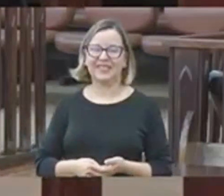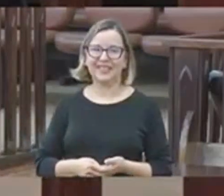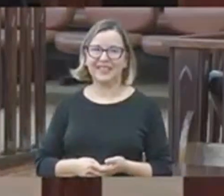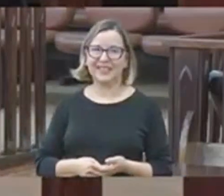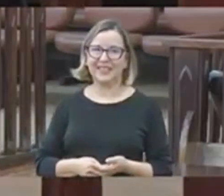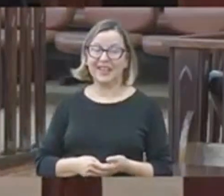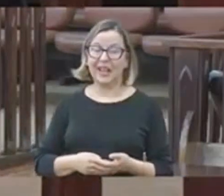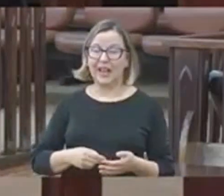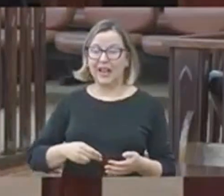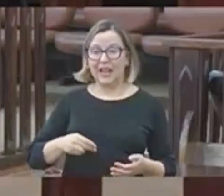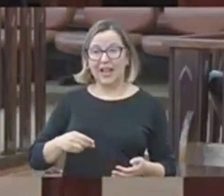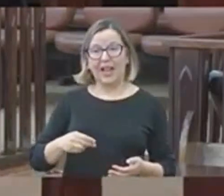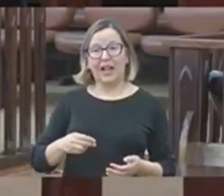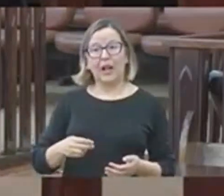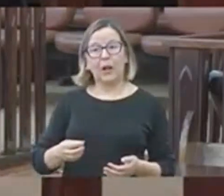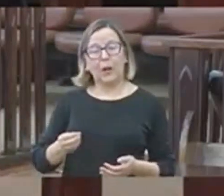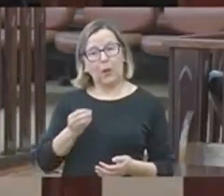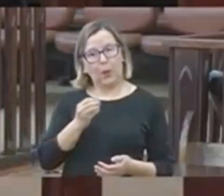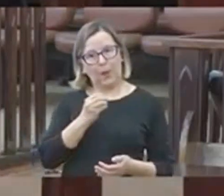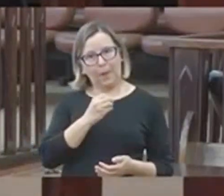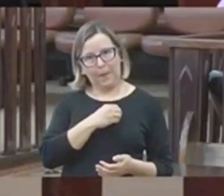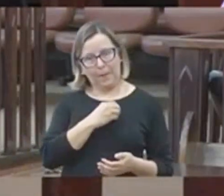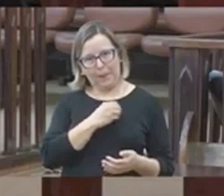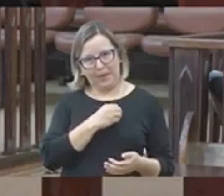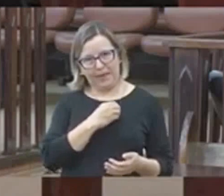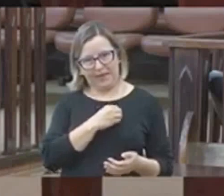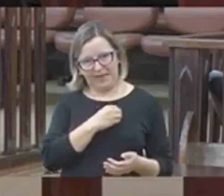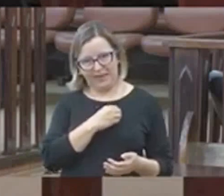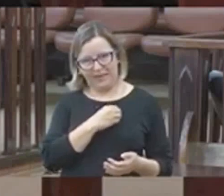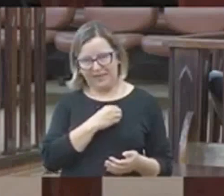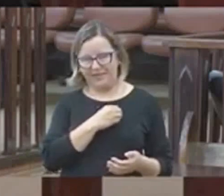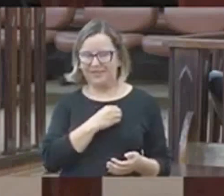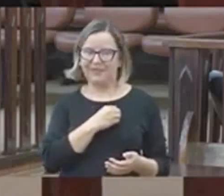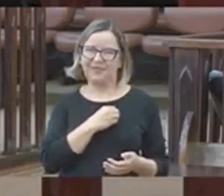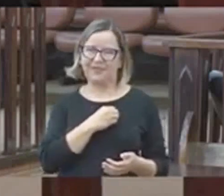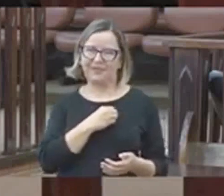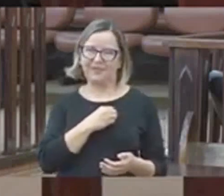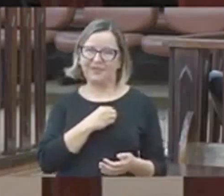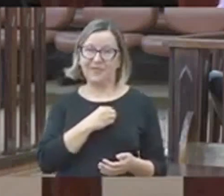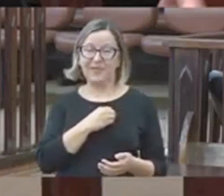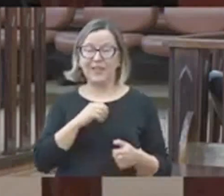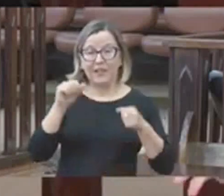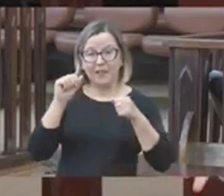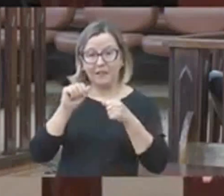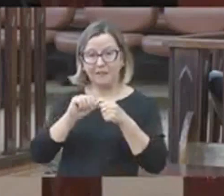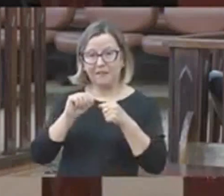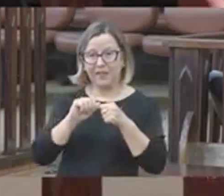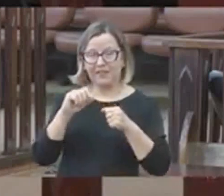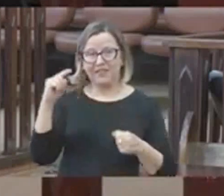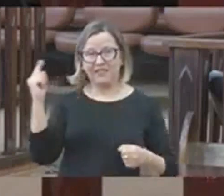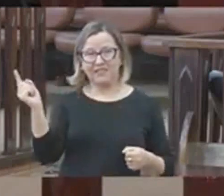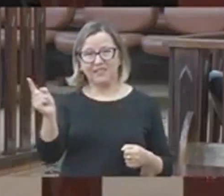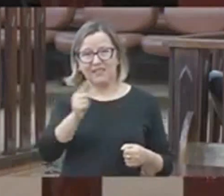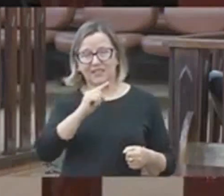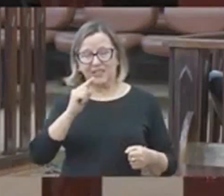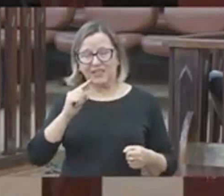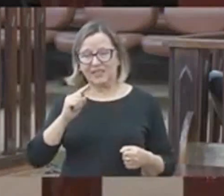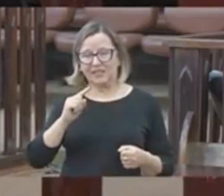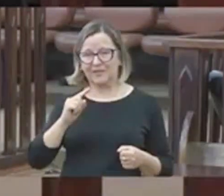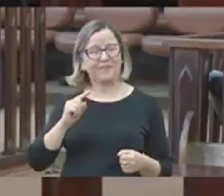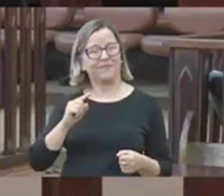Naturalmente, o pecado vai tensionar para que nós entremos em desequilíbrio permanente, ou seja,